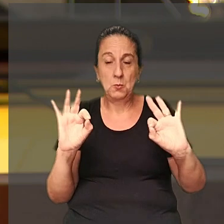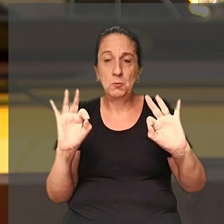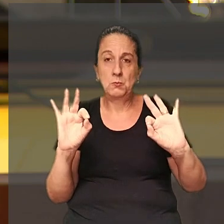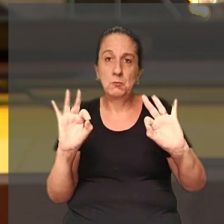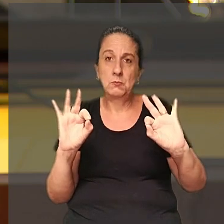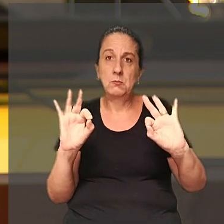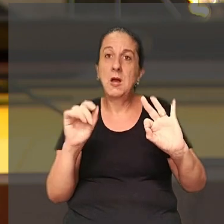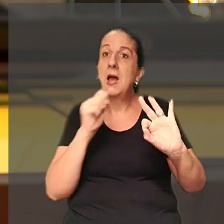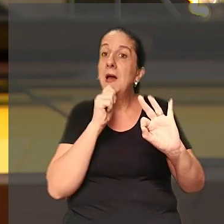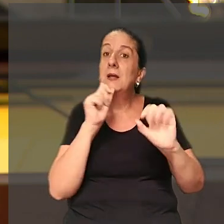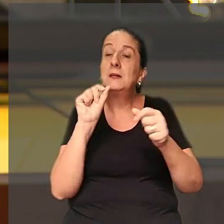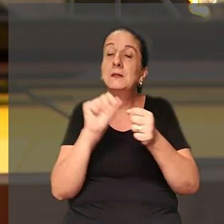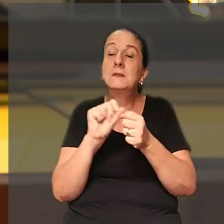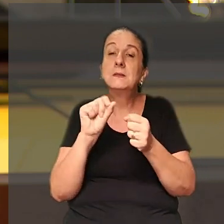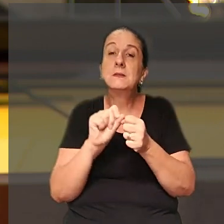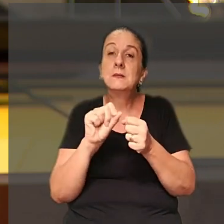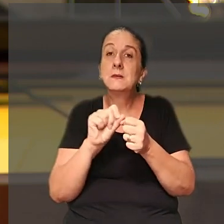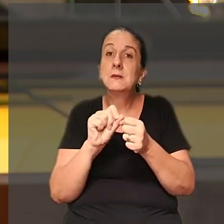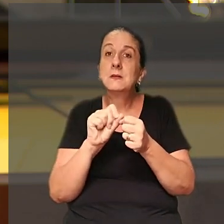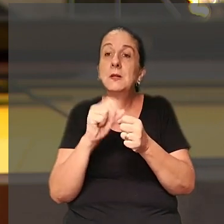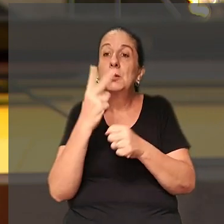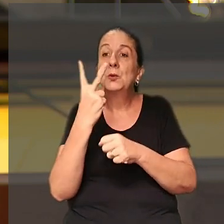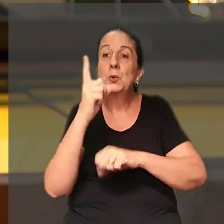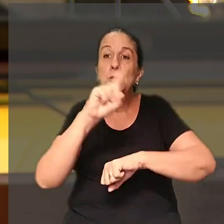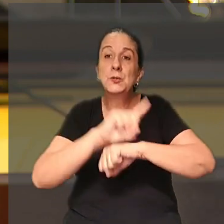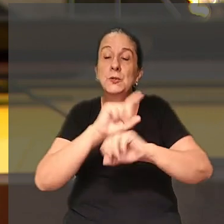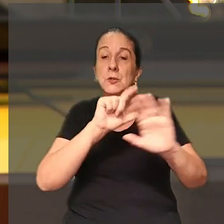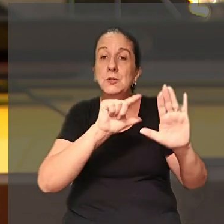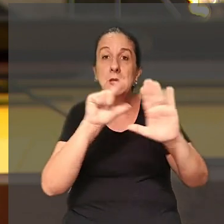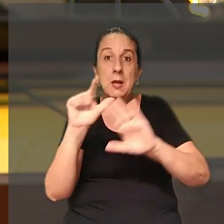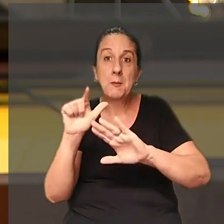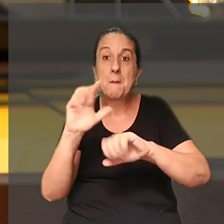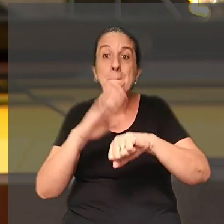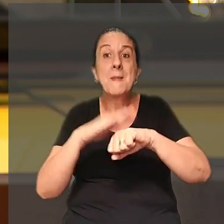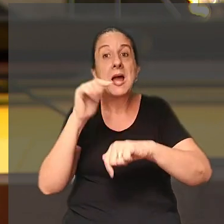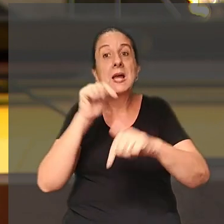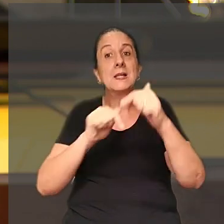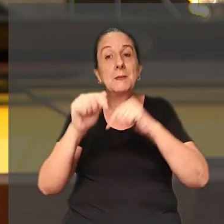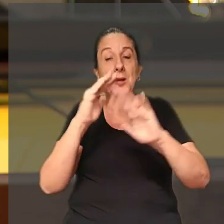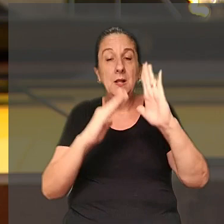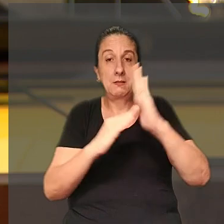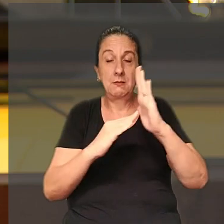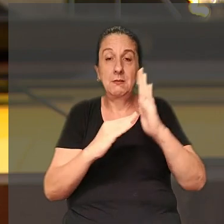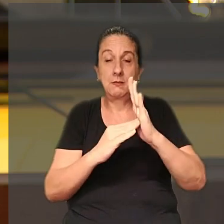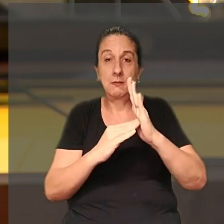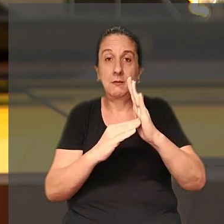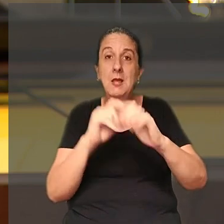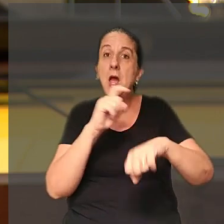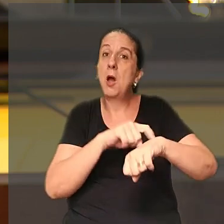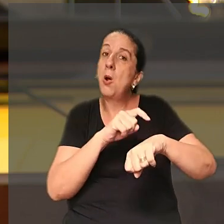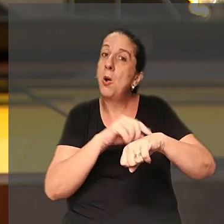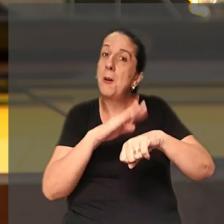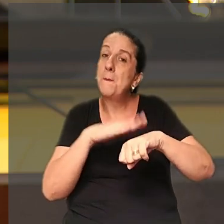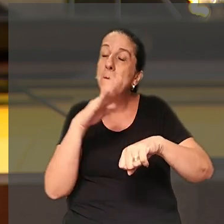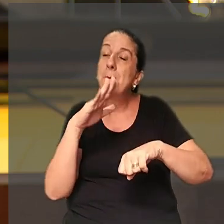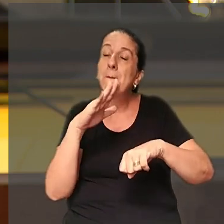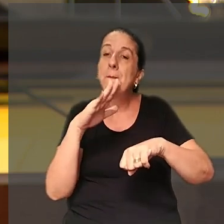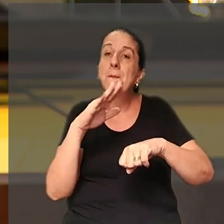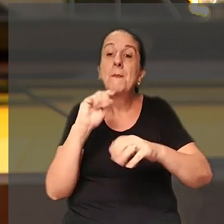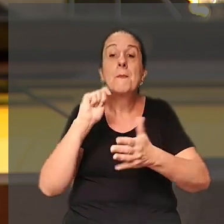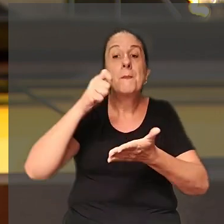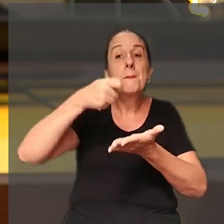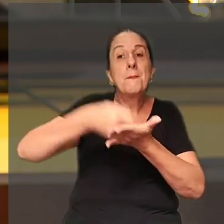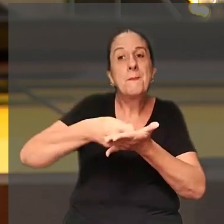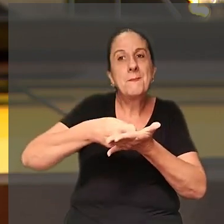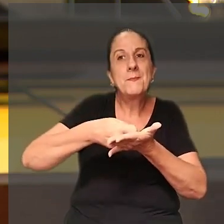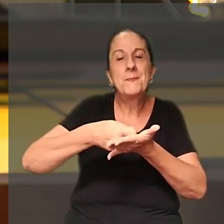bom, o comum, e ainda fazia por 2 dias na semana horas extras, e essas horas extras era